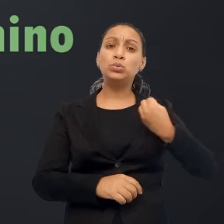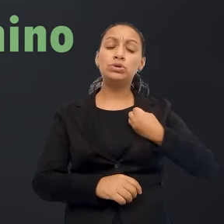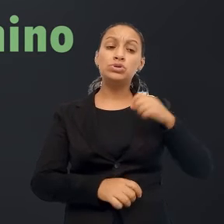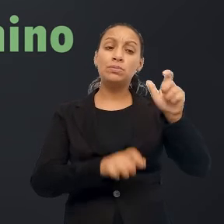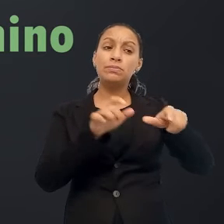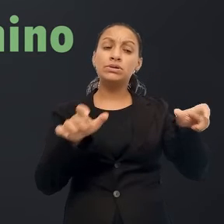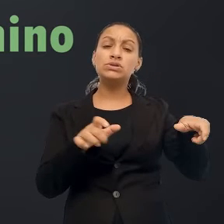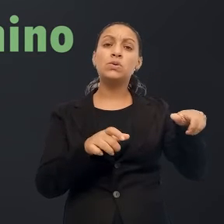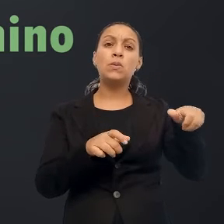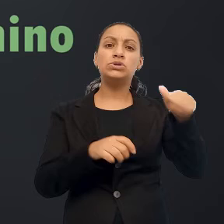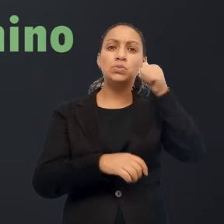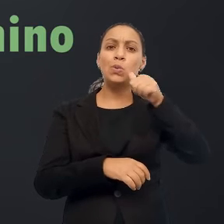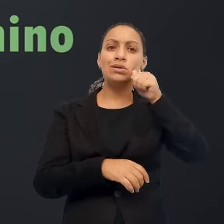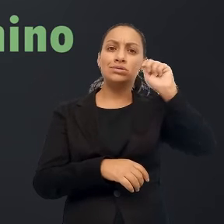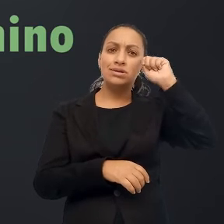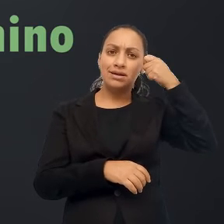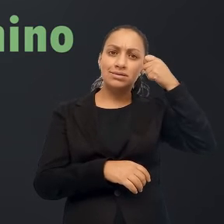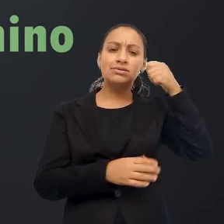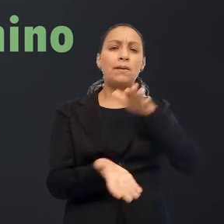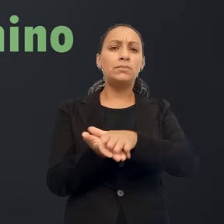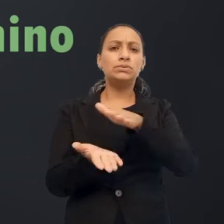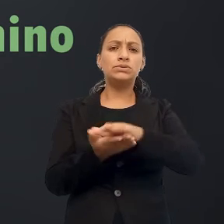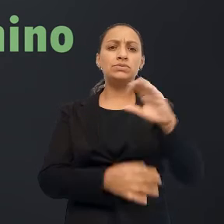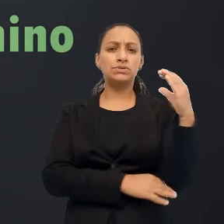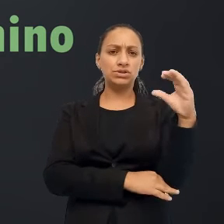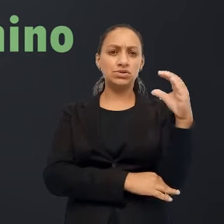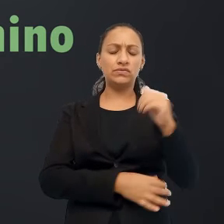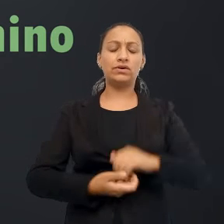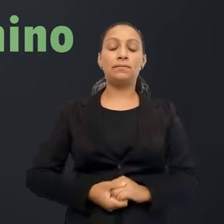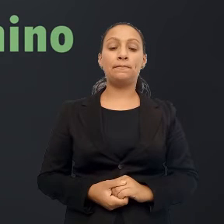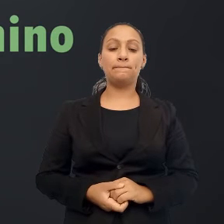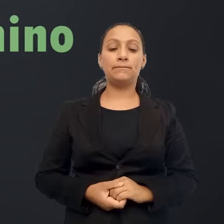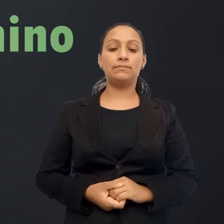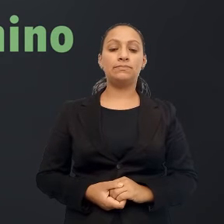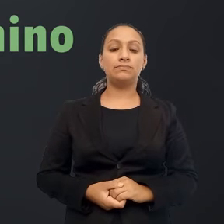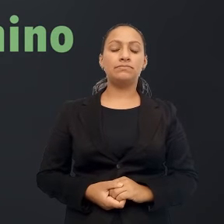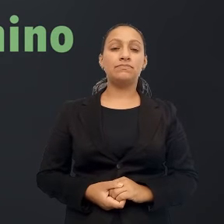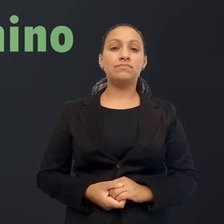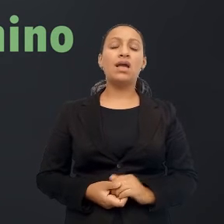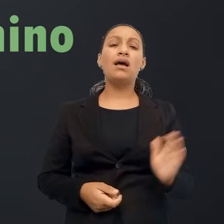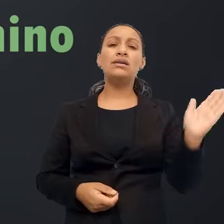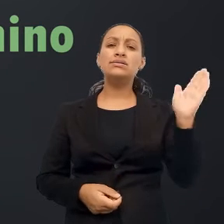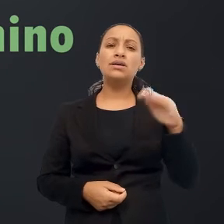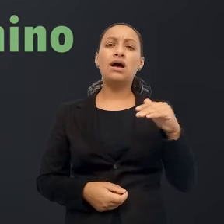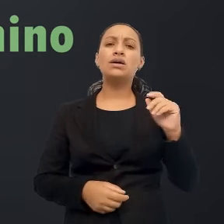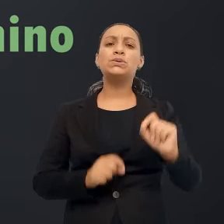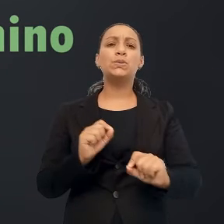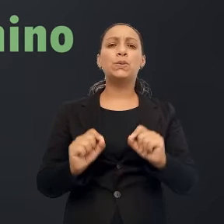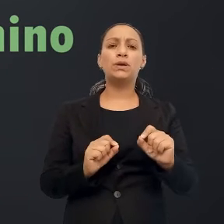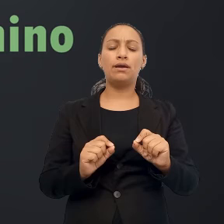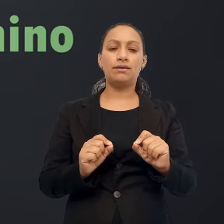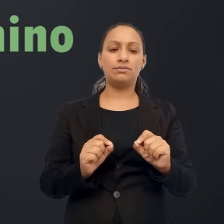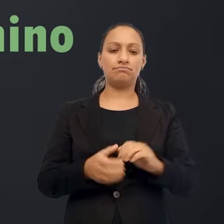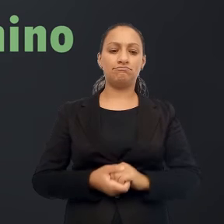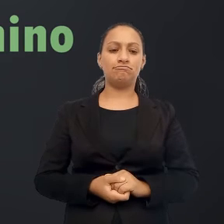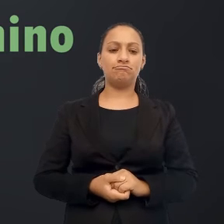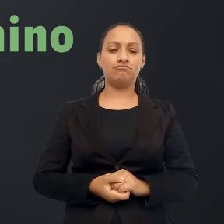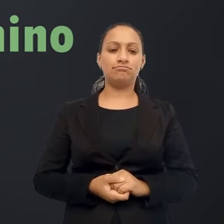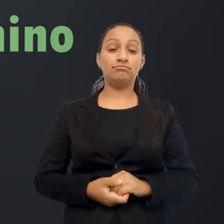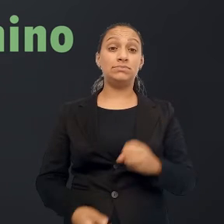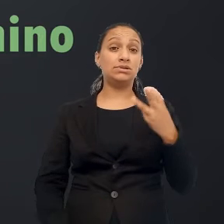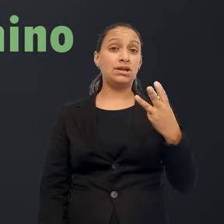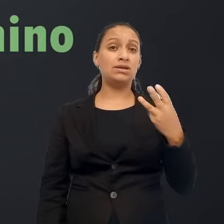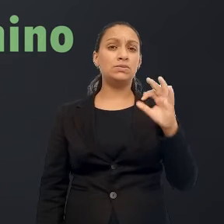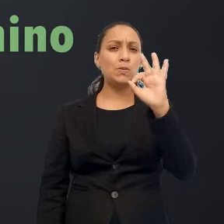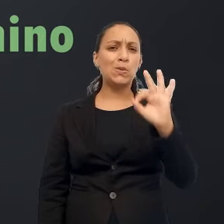produção científica, e elas trazem aqui que atualmente não chegam a